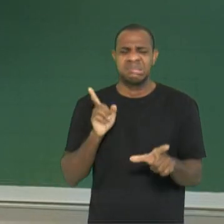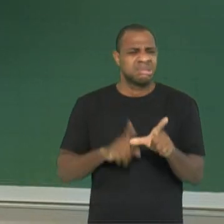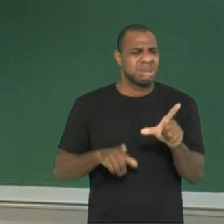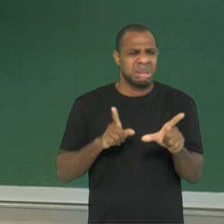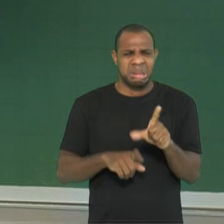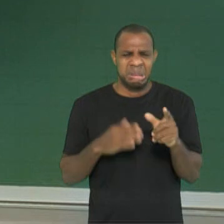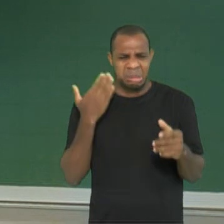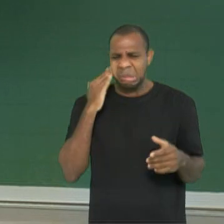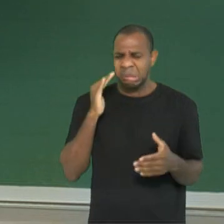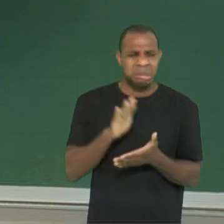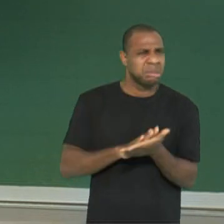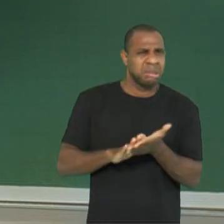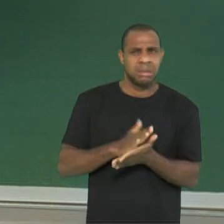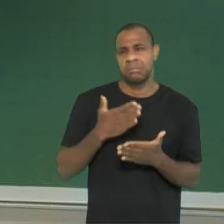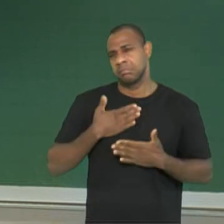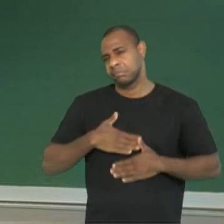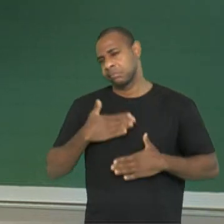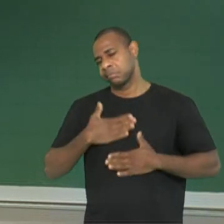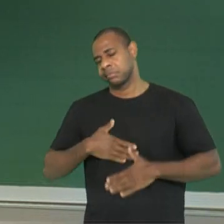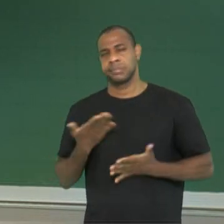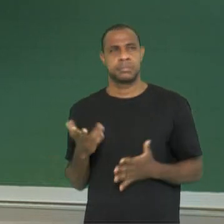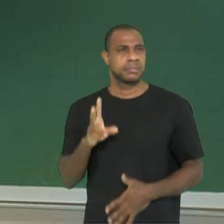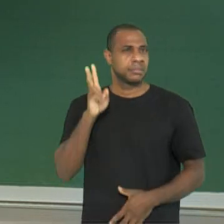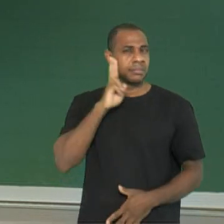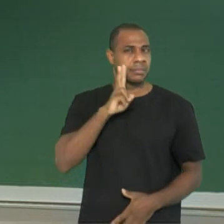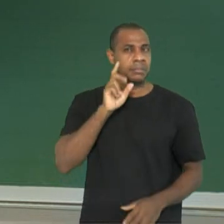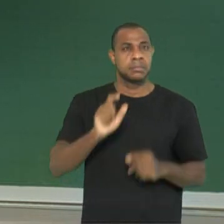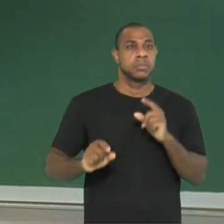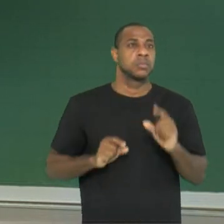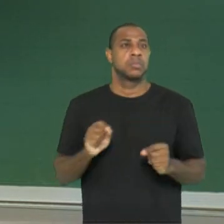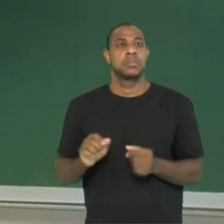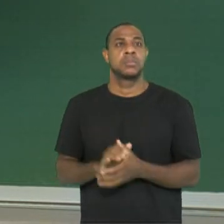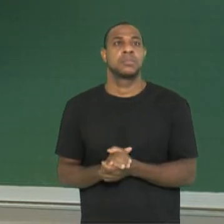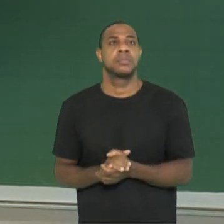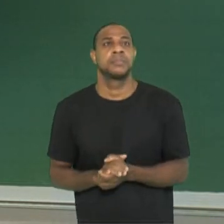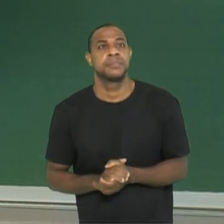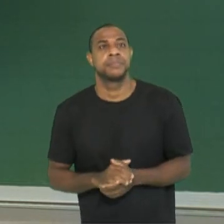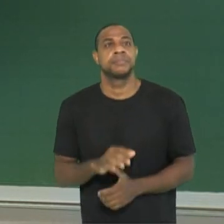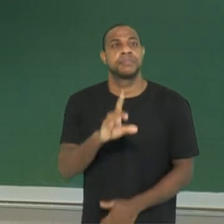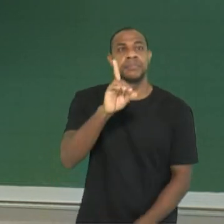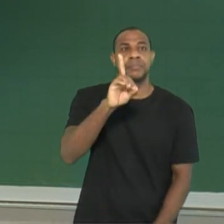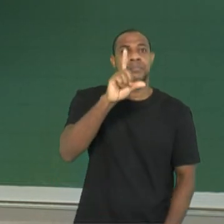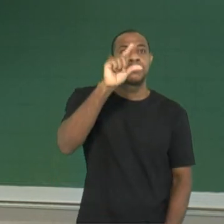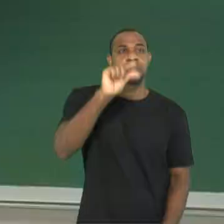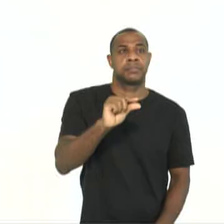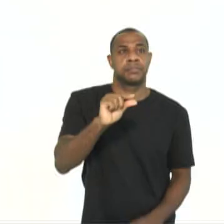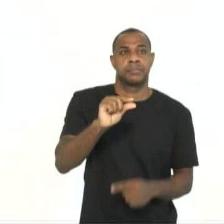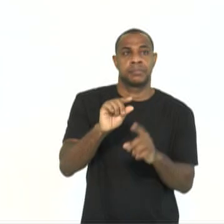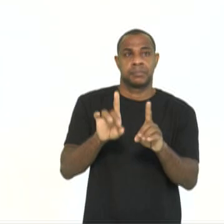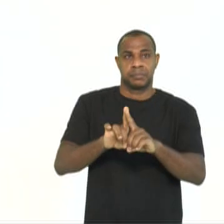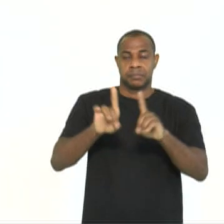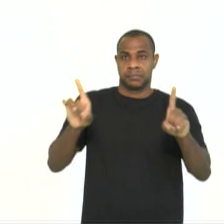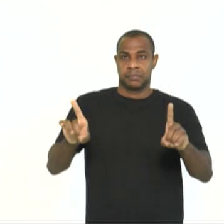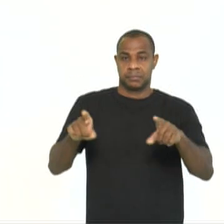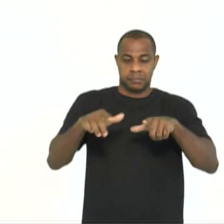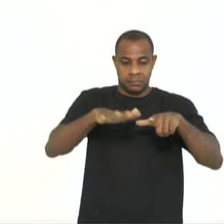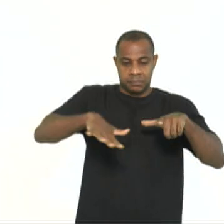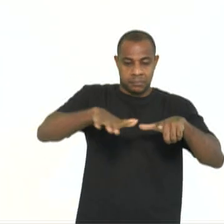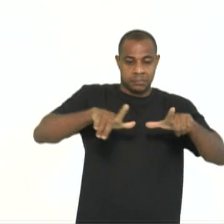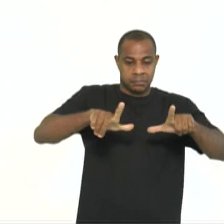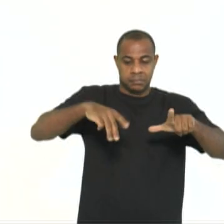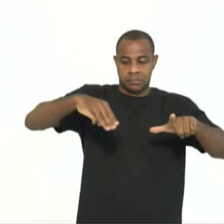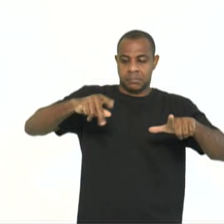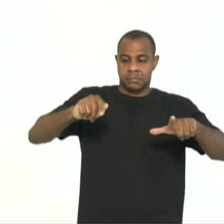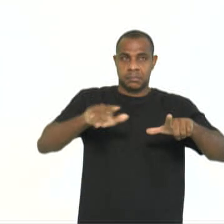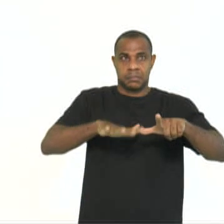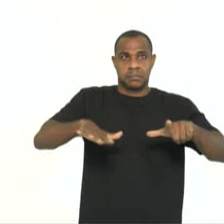entendendo nada. Tenha calma. Relembre que o D minúsculo significa a distância no mapa. E a